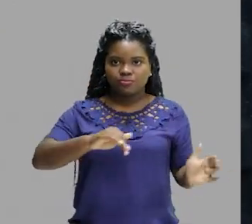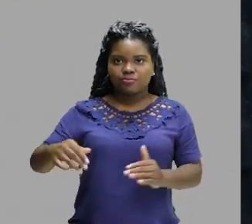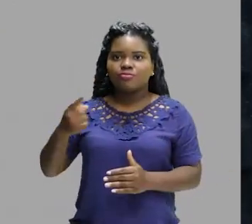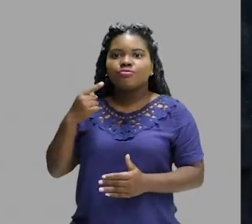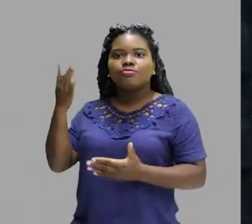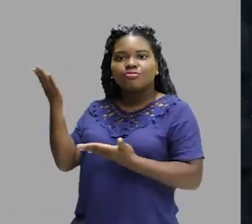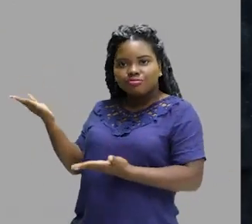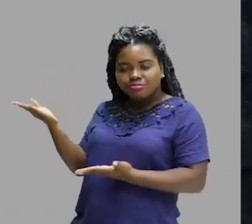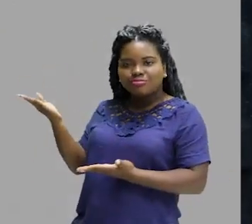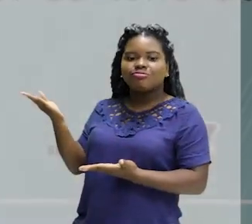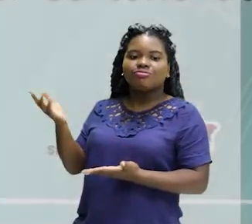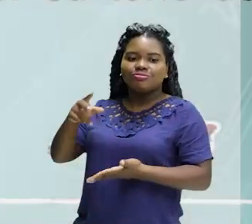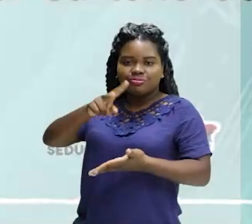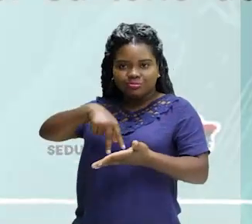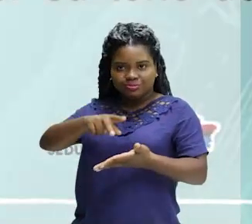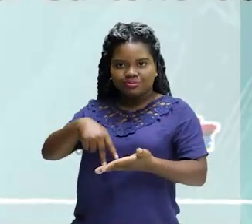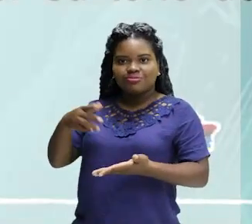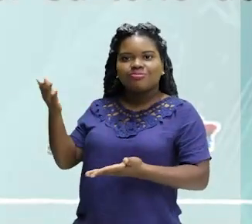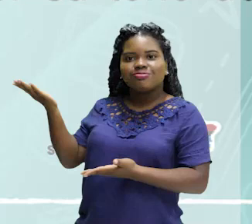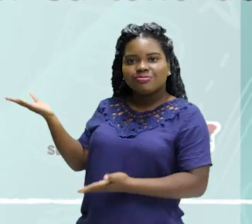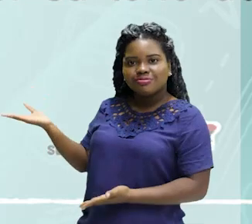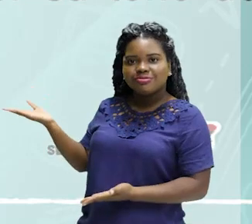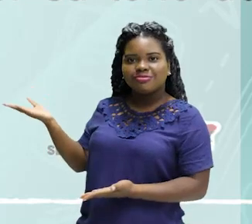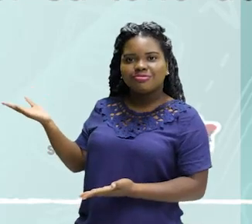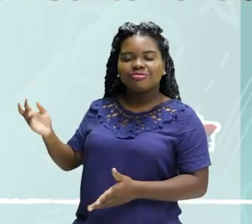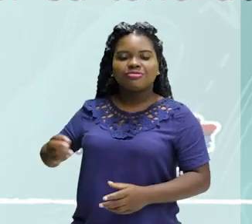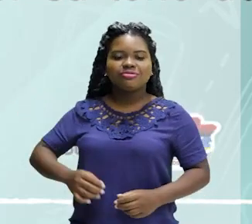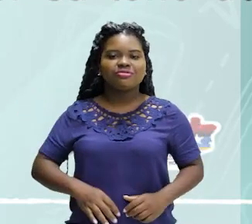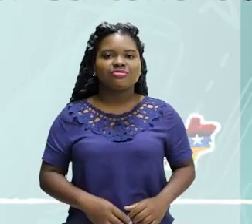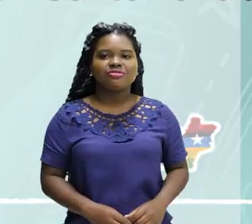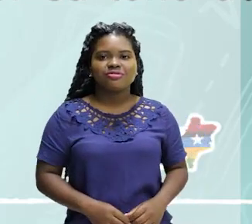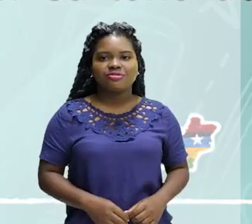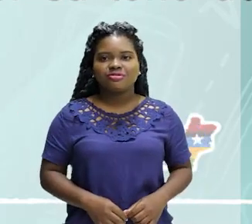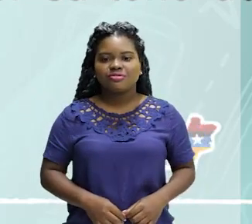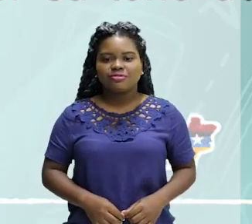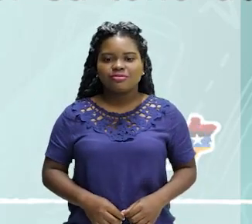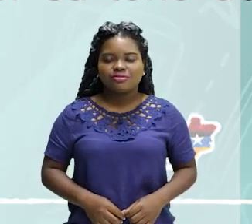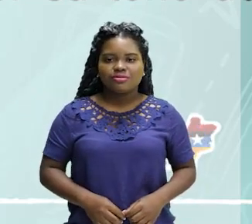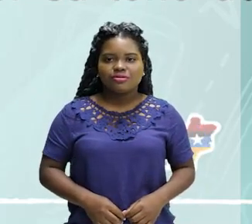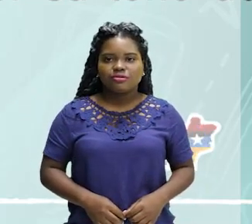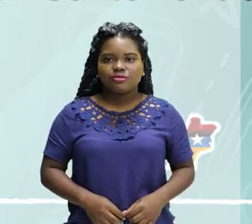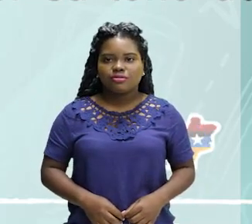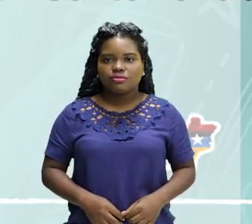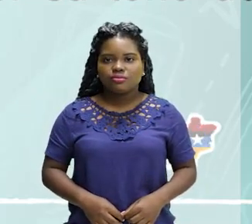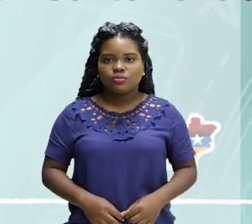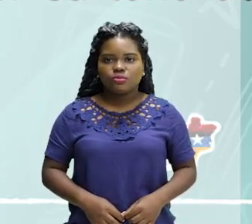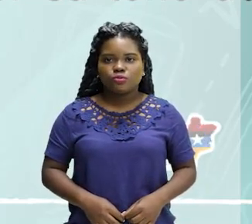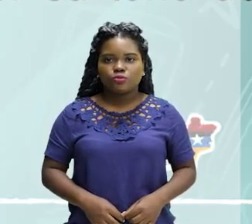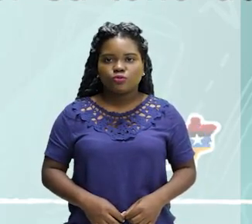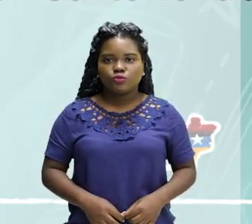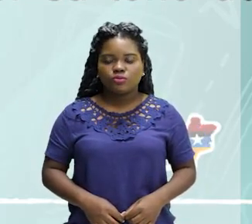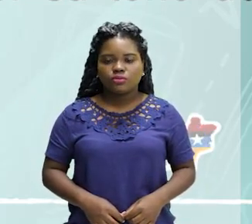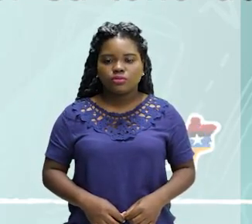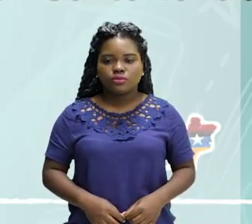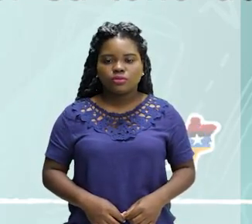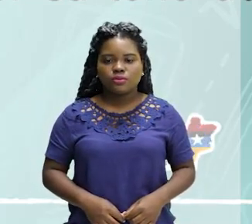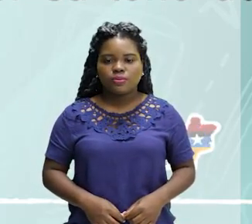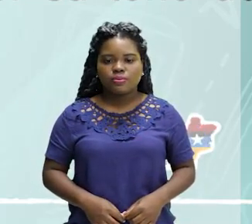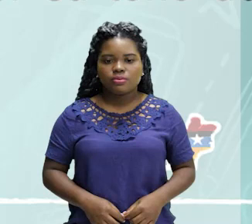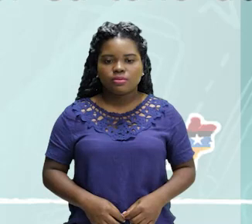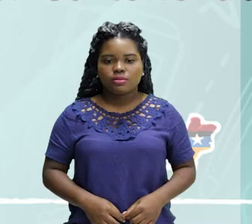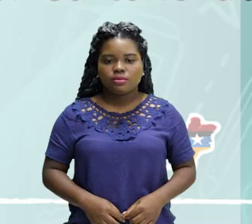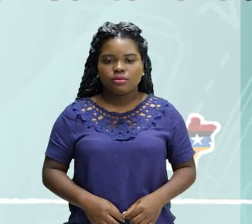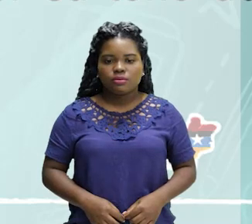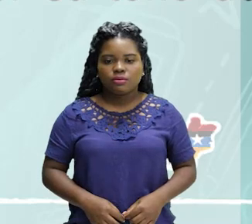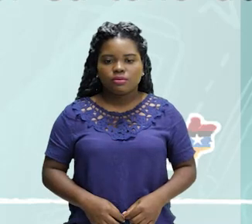tá? Então, el fragmento del texto que presenta una forma verbal que